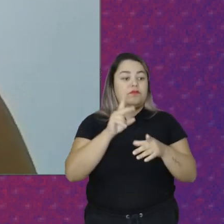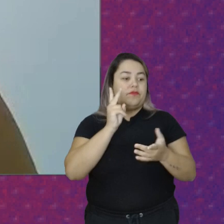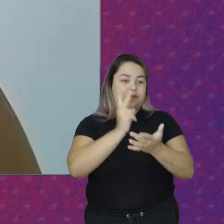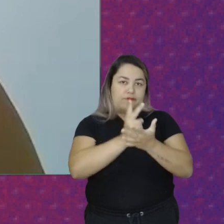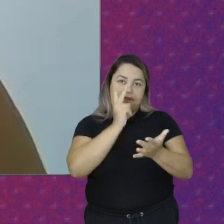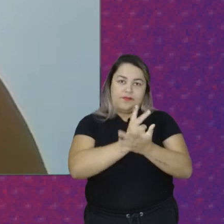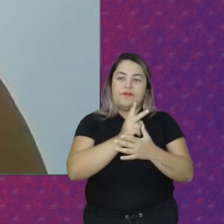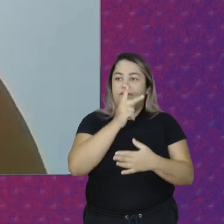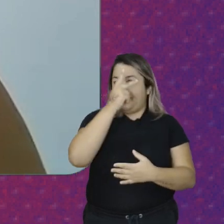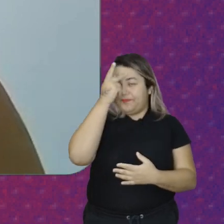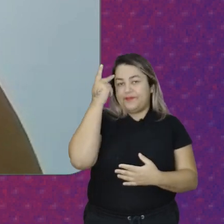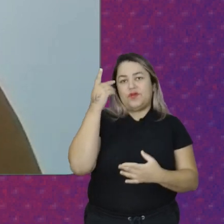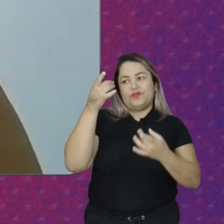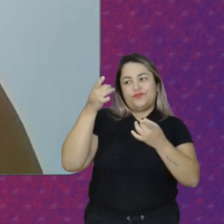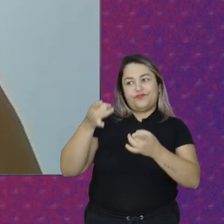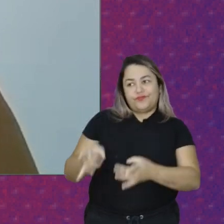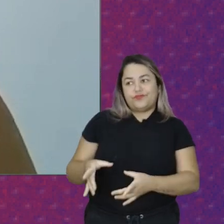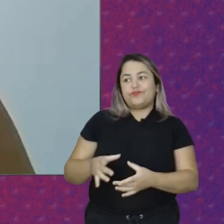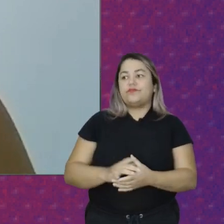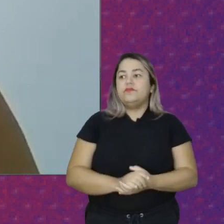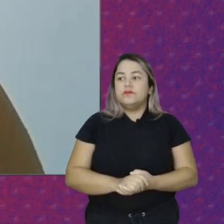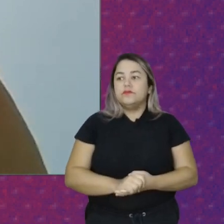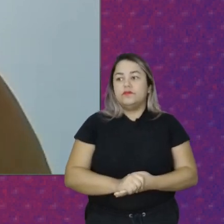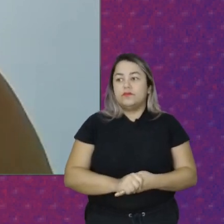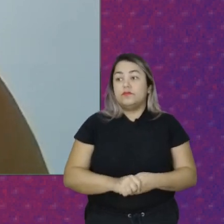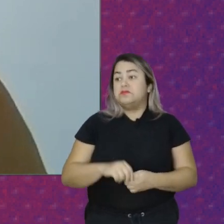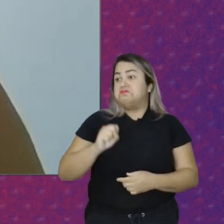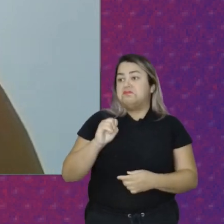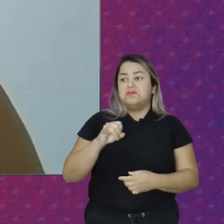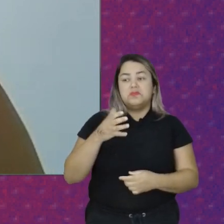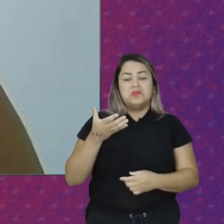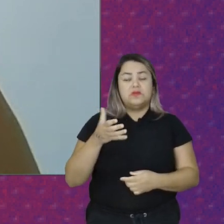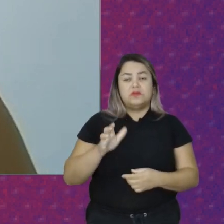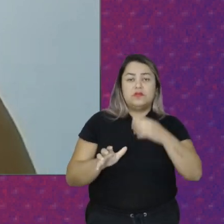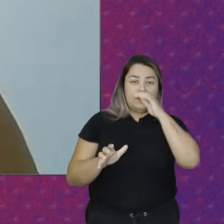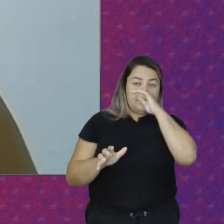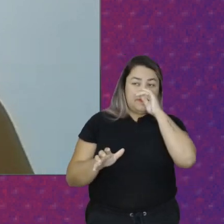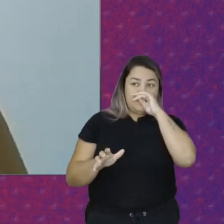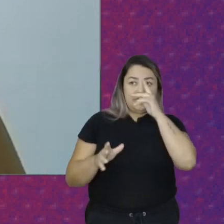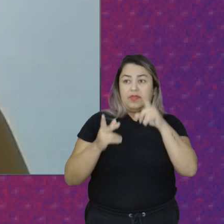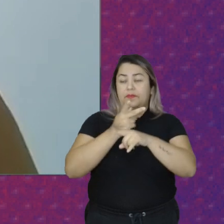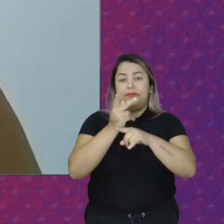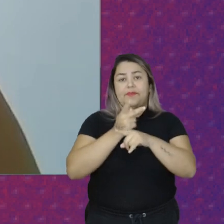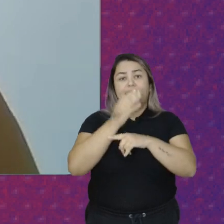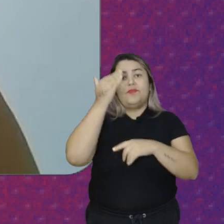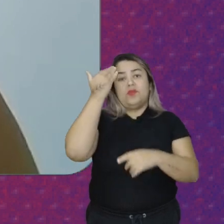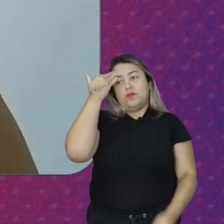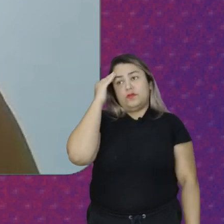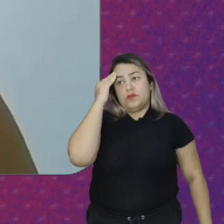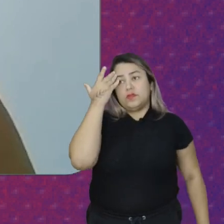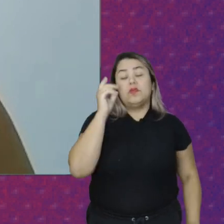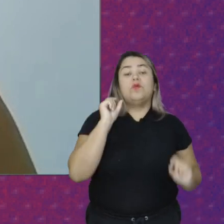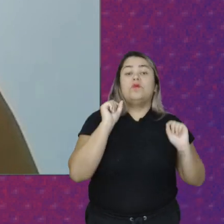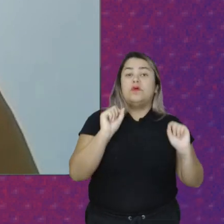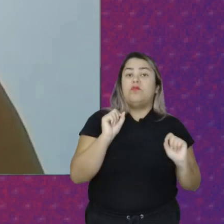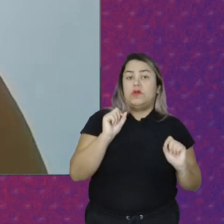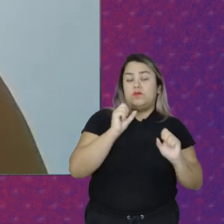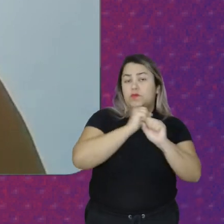situação que eu sou descartada, sem sequer buscar entender quais são